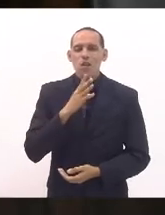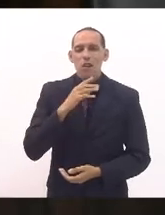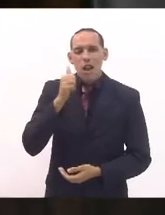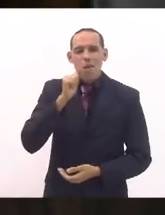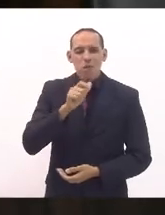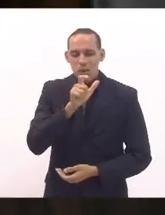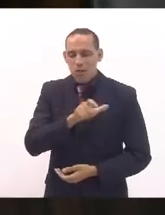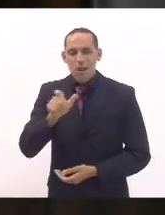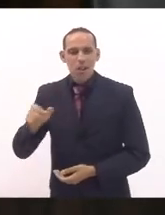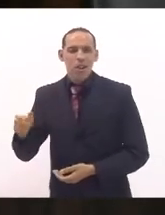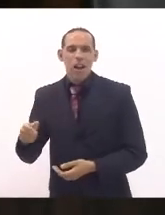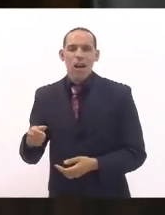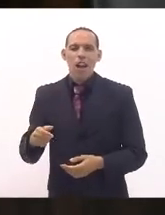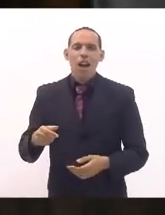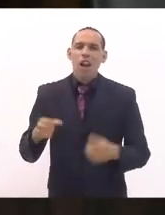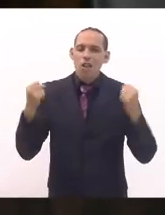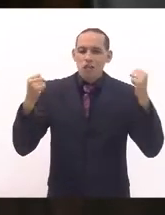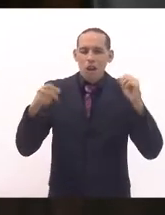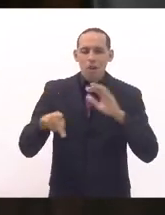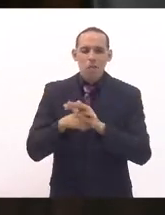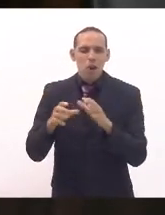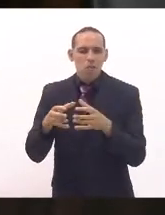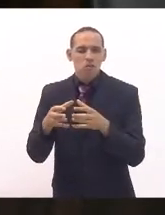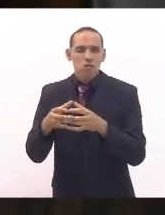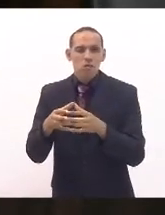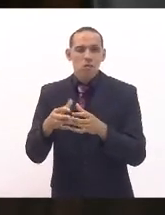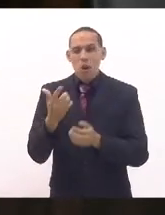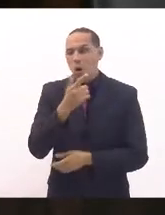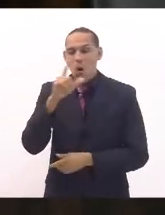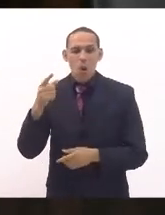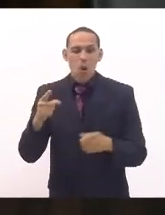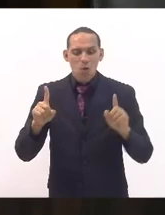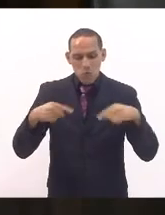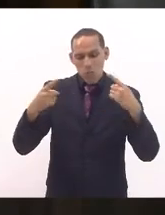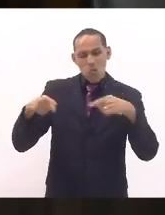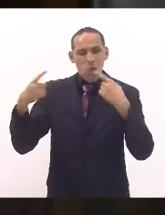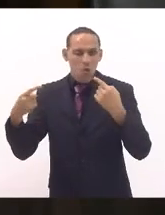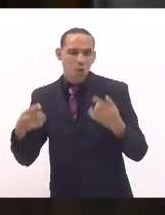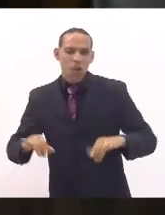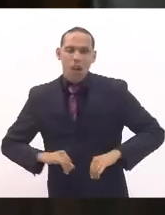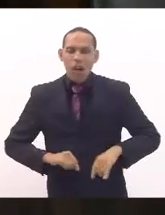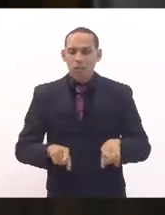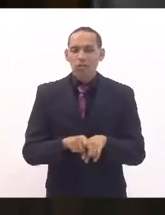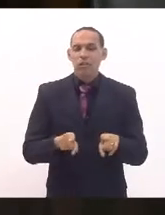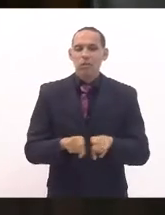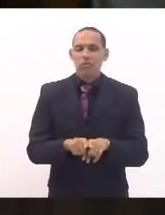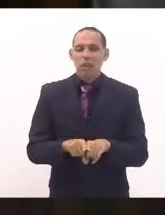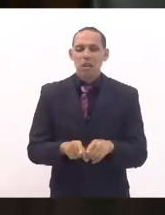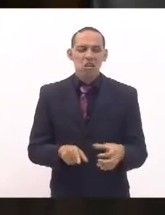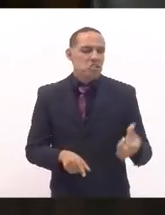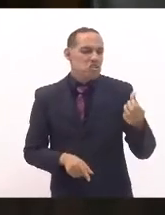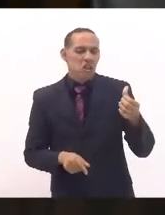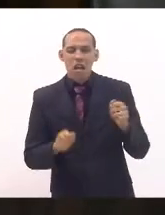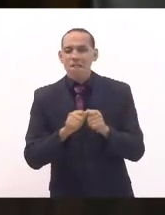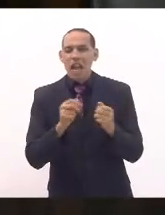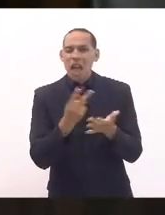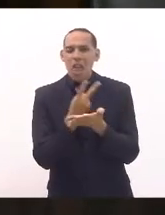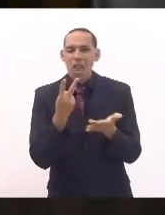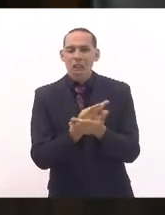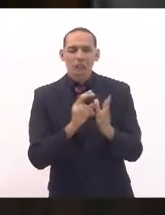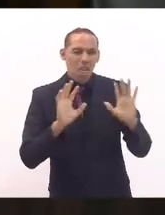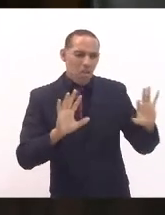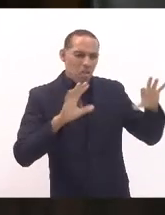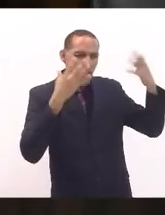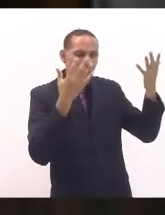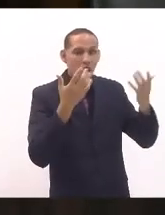têm trazido essa questão que tem afetado outras torcidas pelo Brasil afora. Uma meia dúzia fazem as suas arruaças